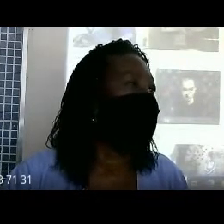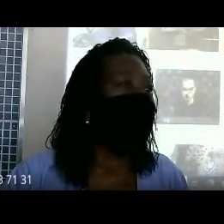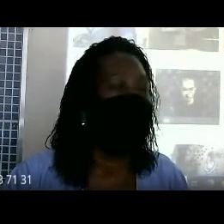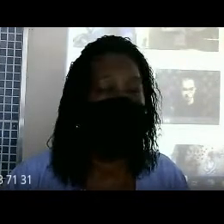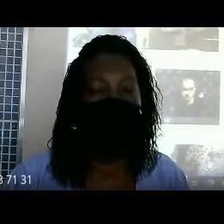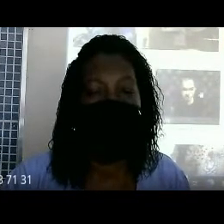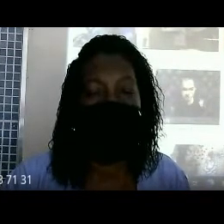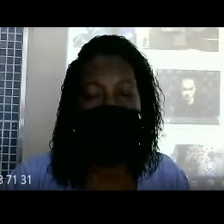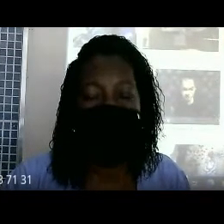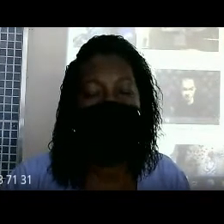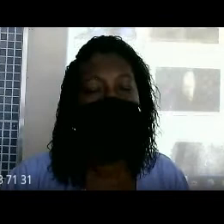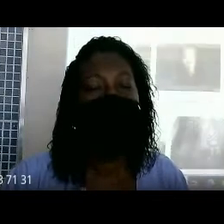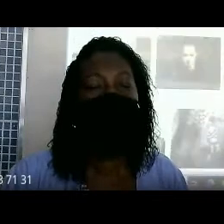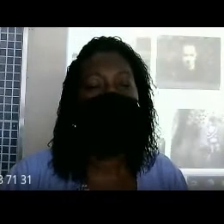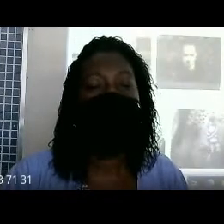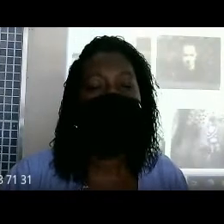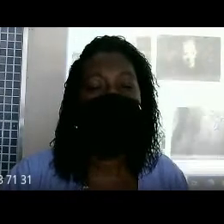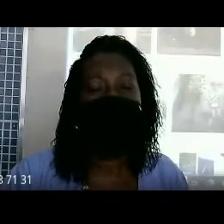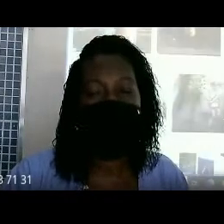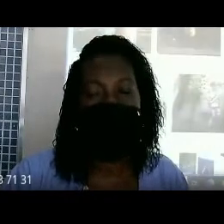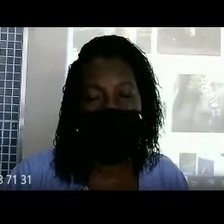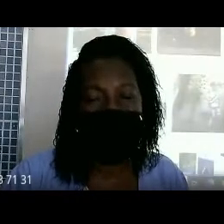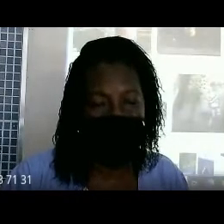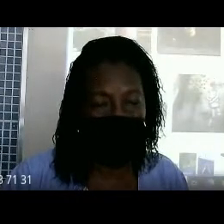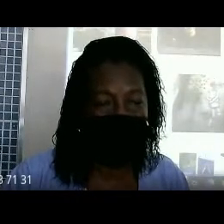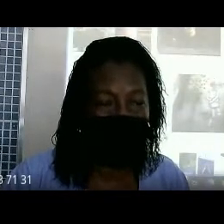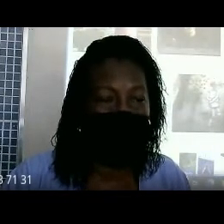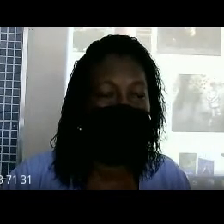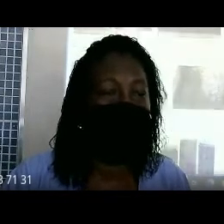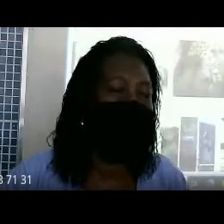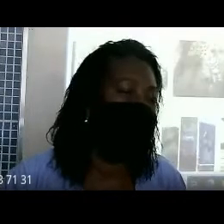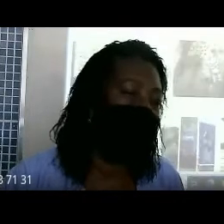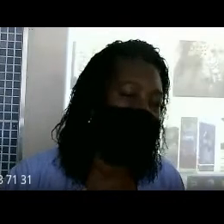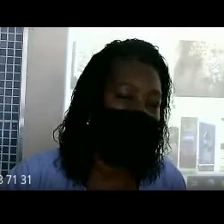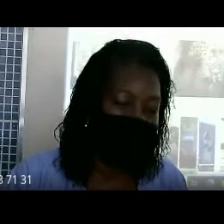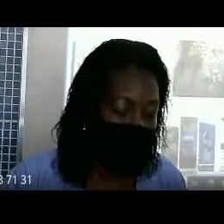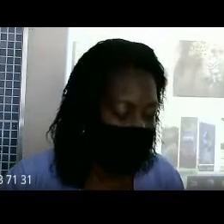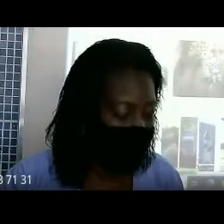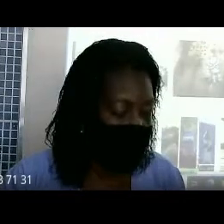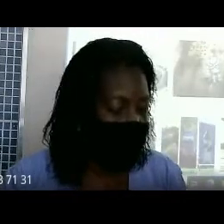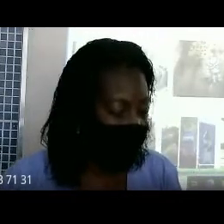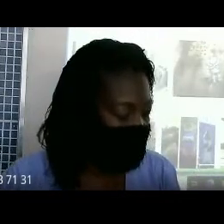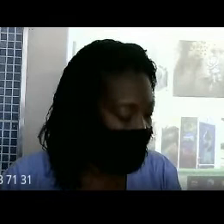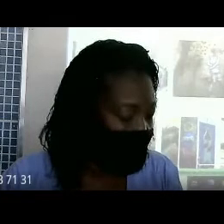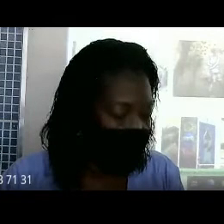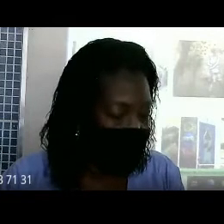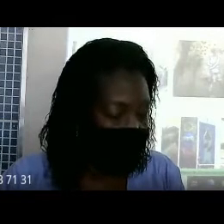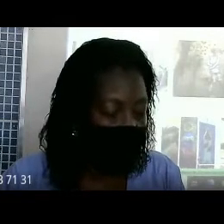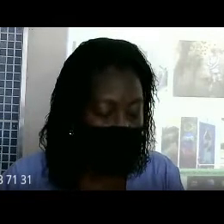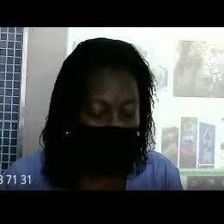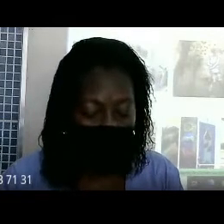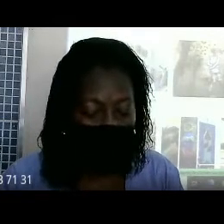vocês. Vamos lá, meninos, olhando para cá. É a pintura nas paredes, né, que nós vimos aí no nosso livro. Temos aí na